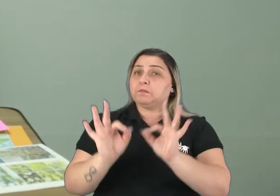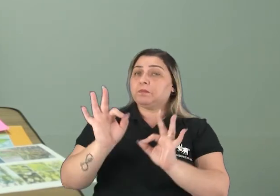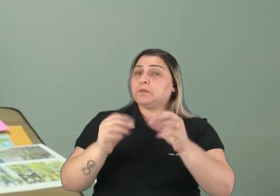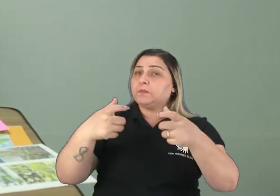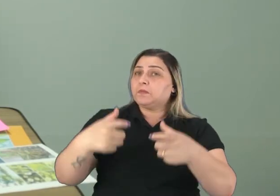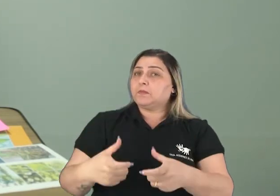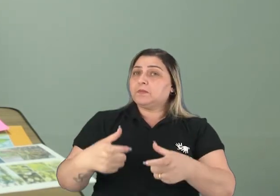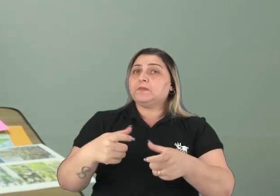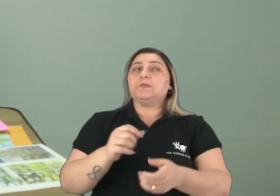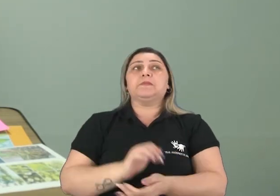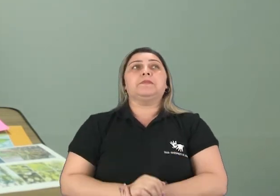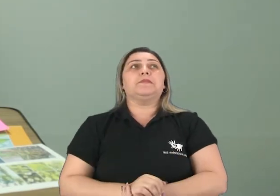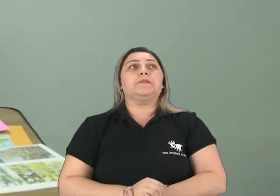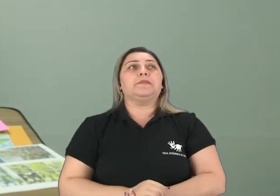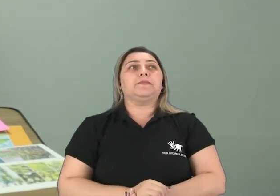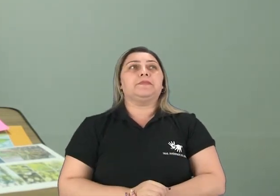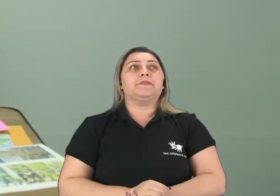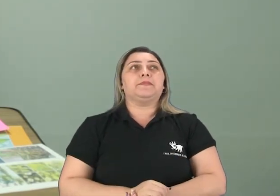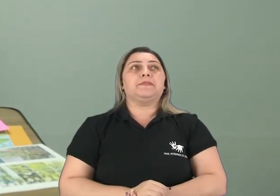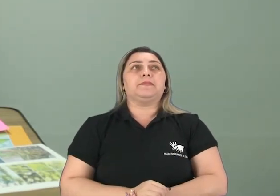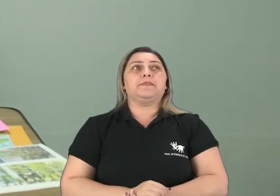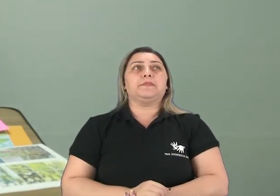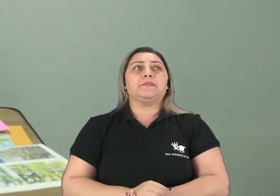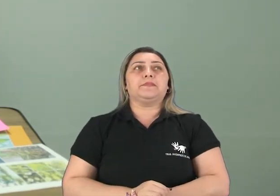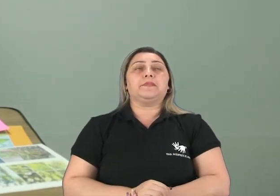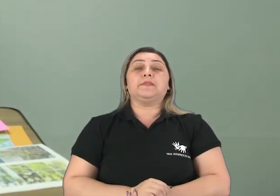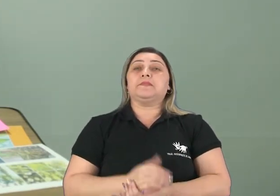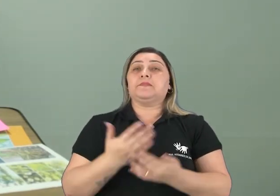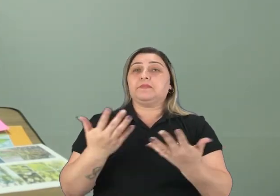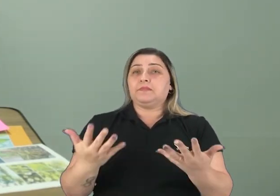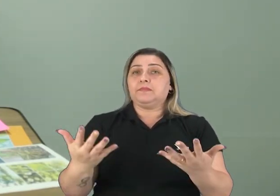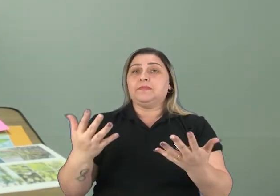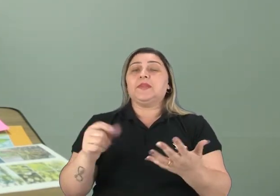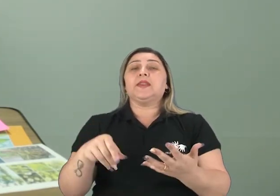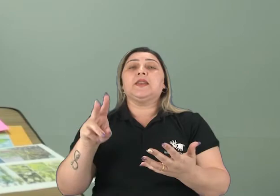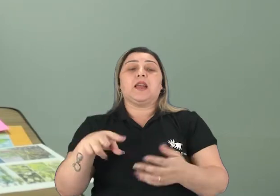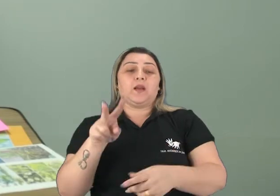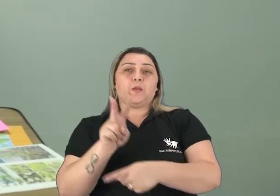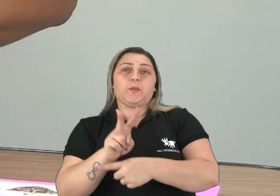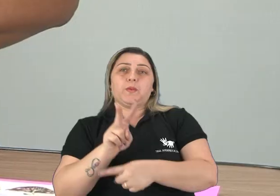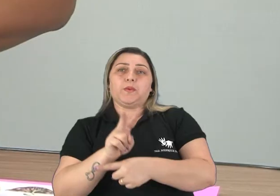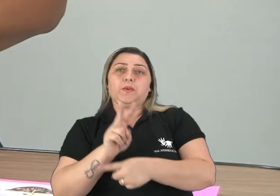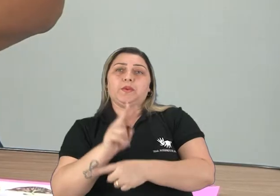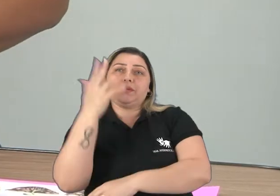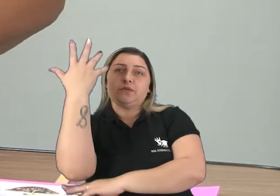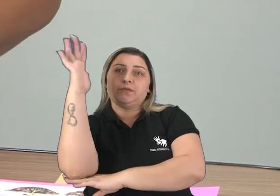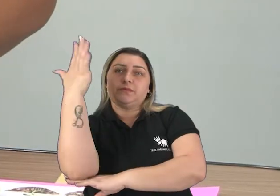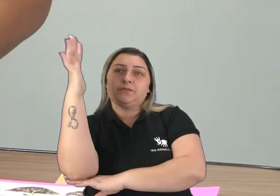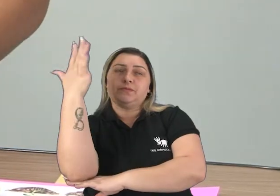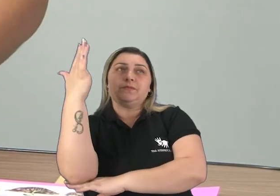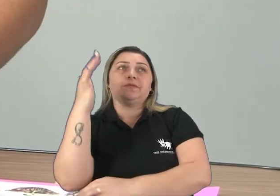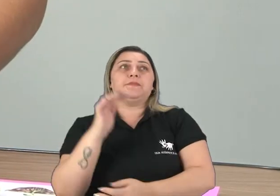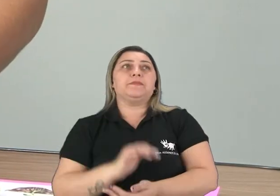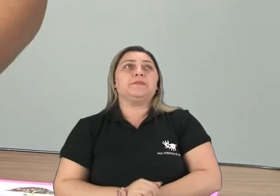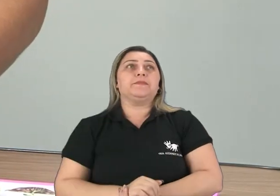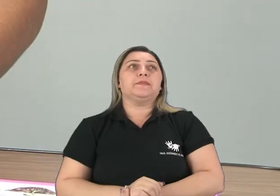ou seja, ela serve para enfeitar o ambiente. Geralmente, quem cultiva essas plantas cultivam